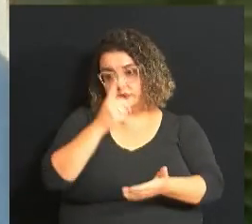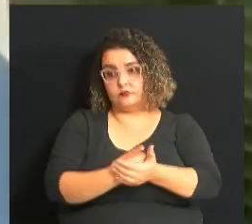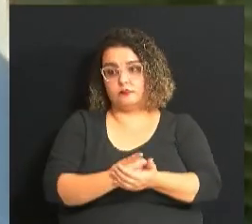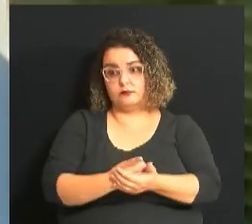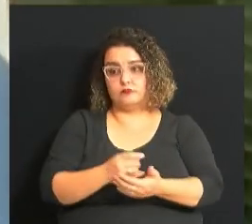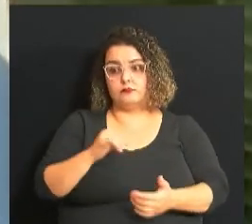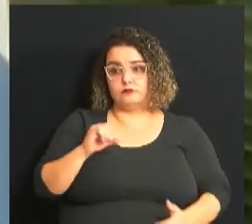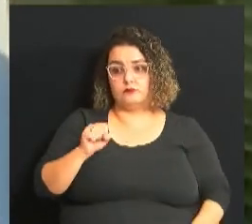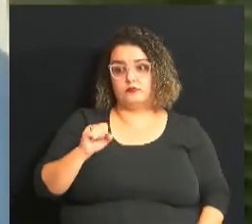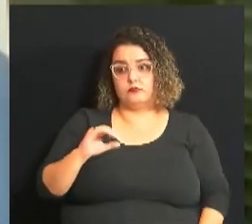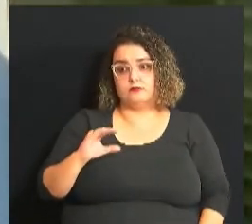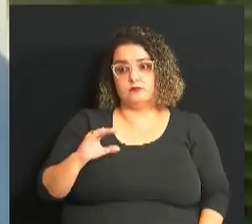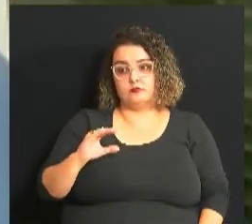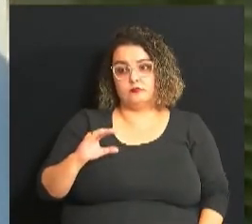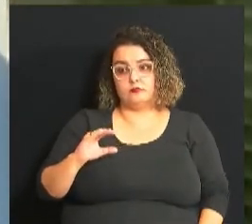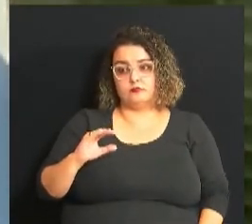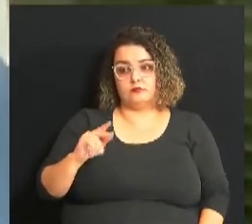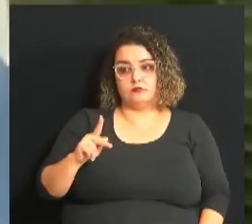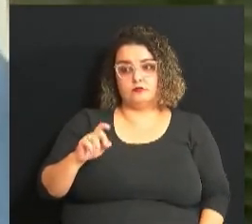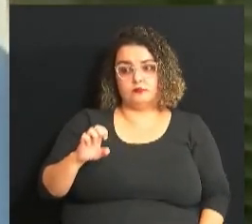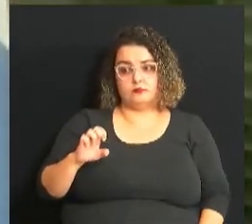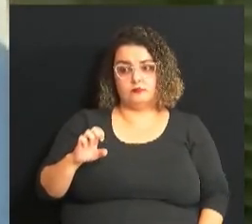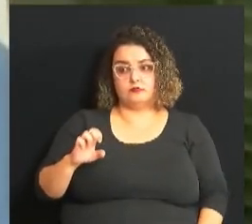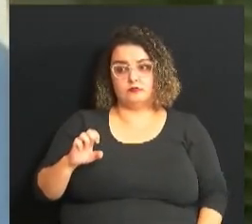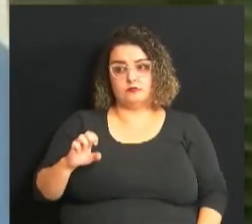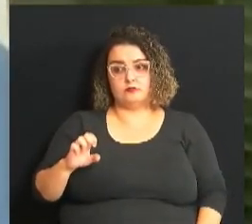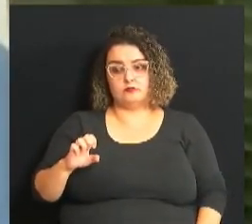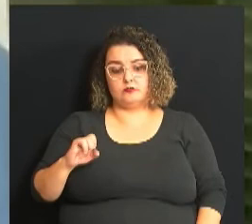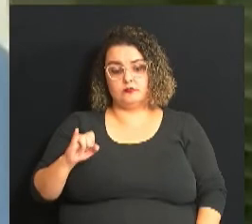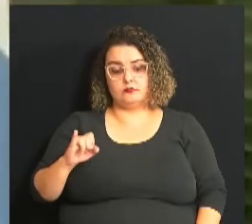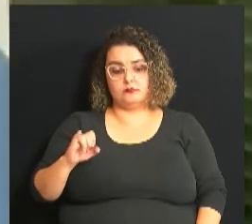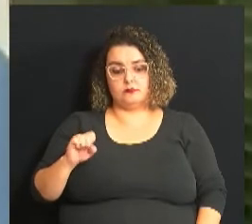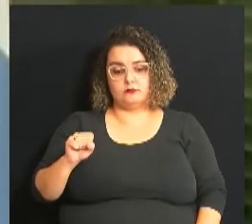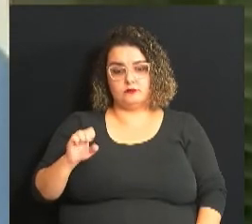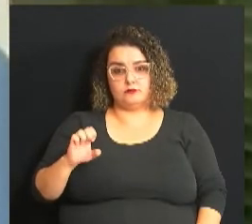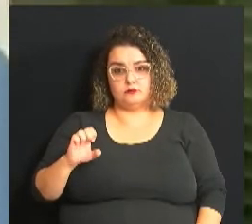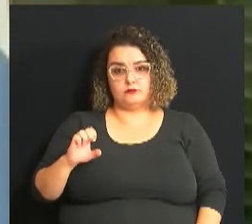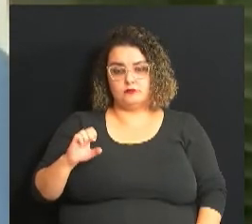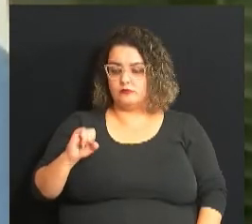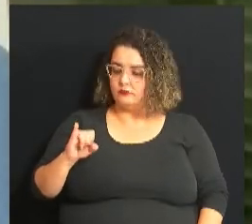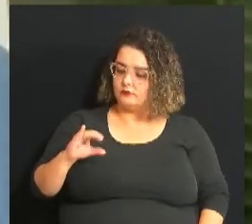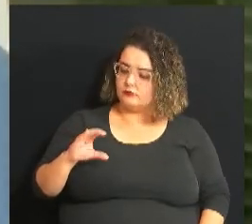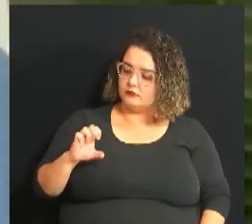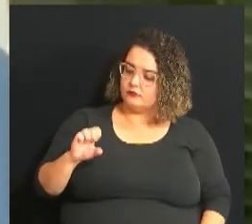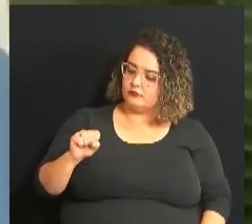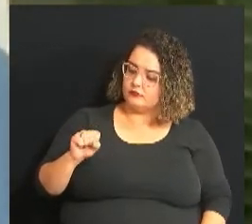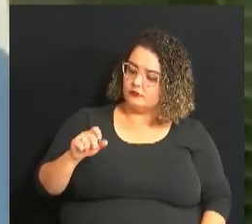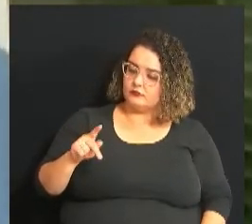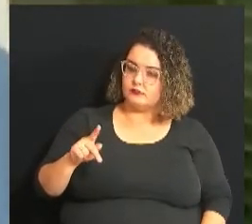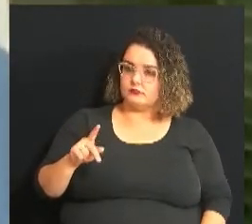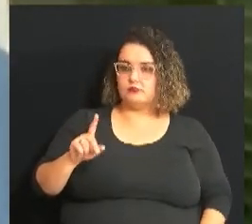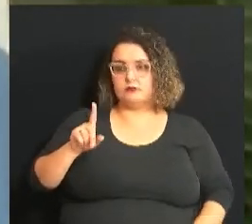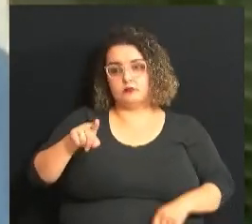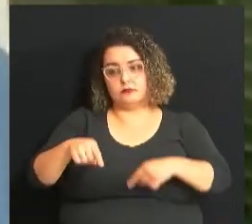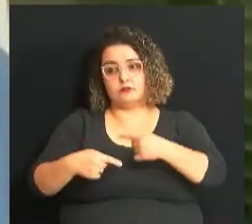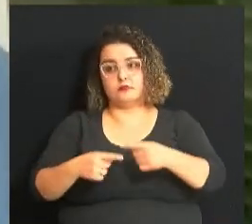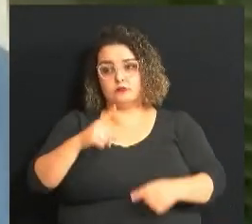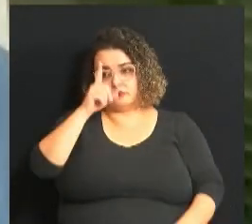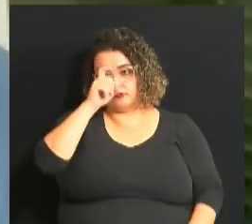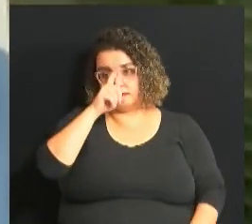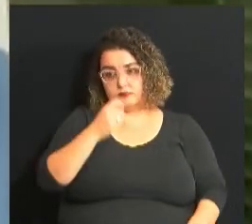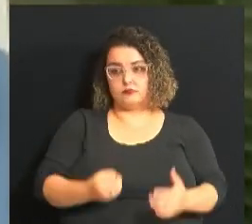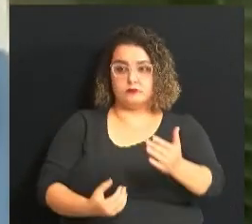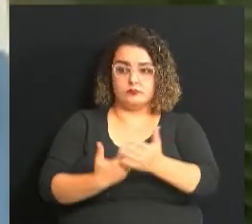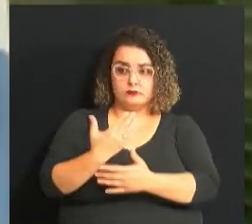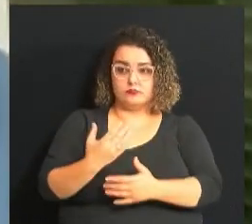O ICESP que surgiu nessa época. Pegaram aquela estrutura, que era um outro hospital, e criaram o ICESP, Instituto